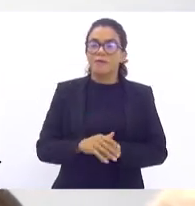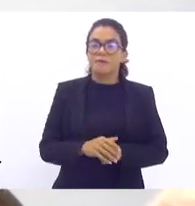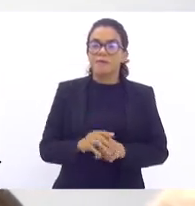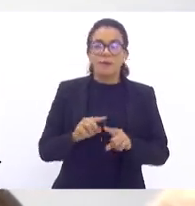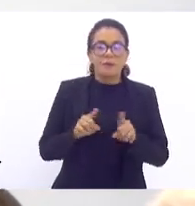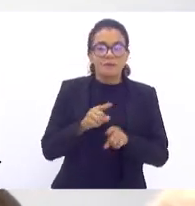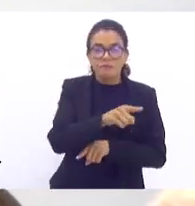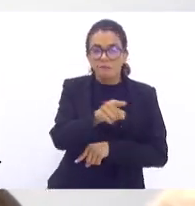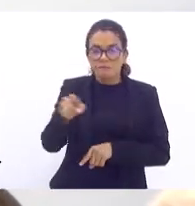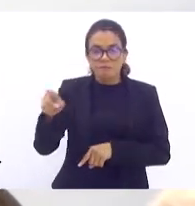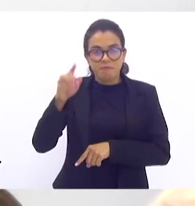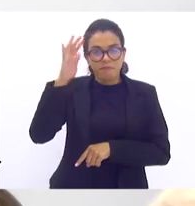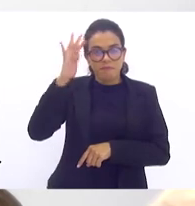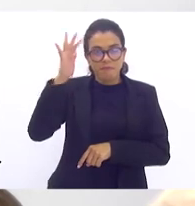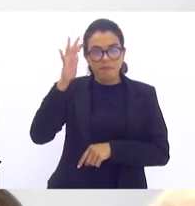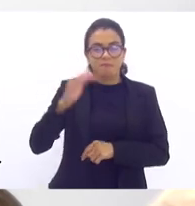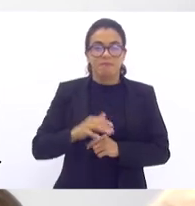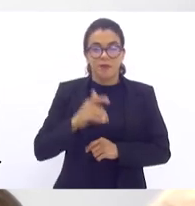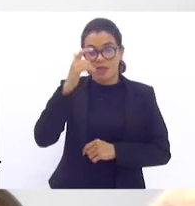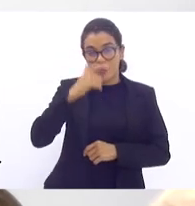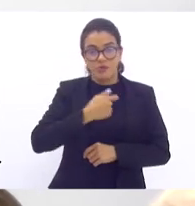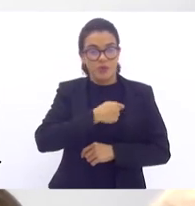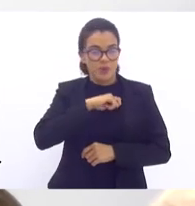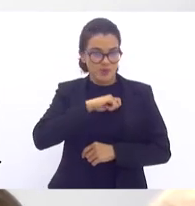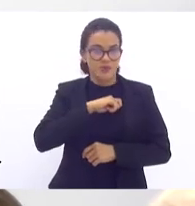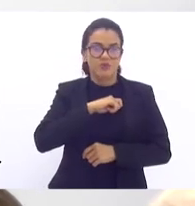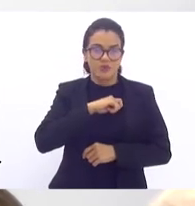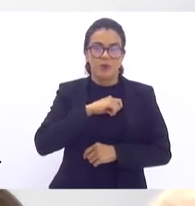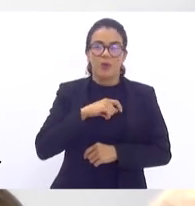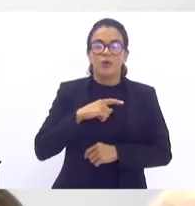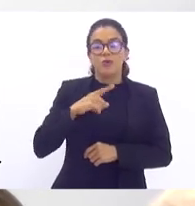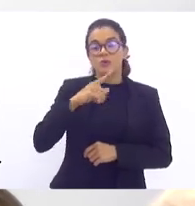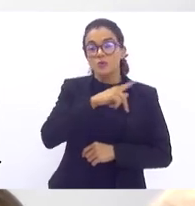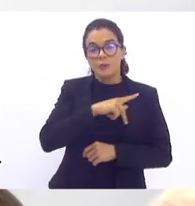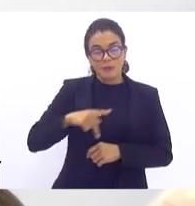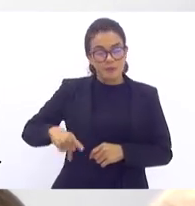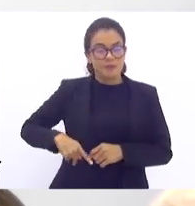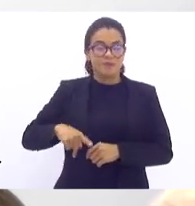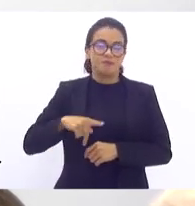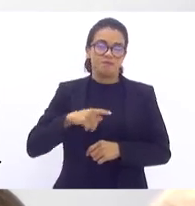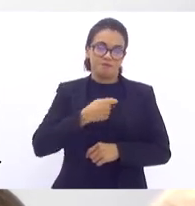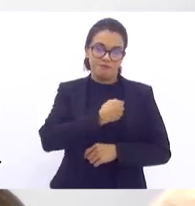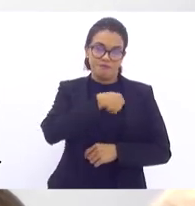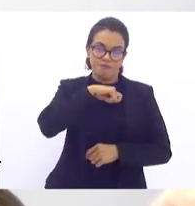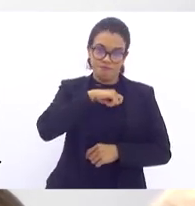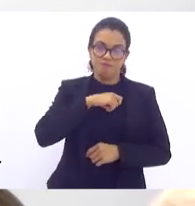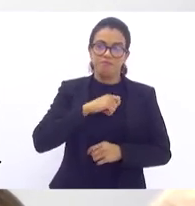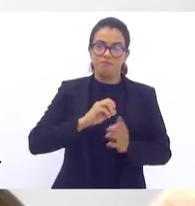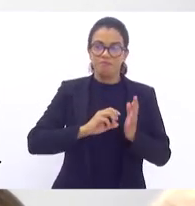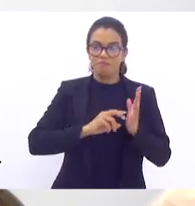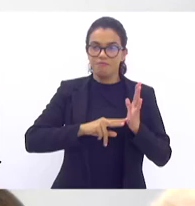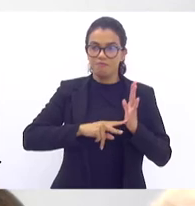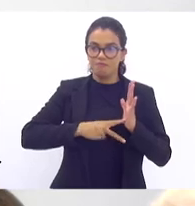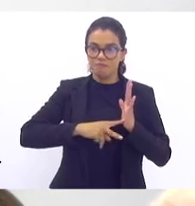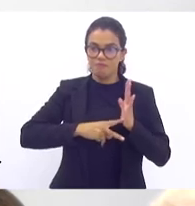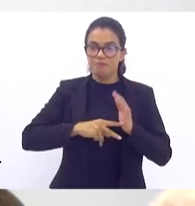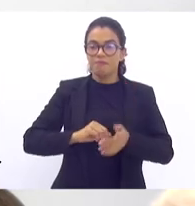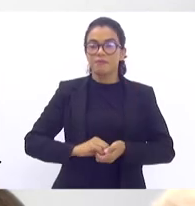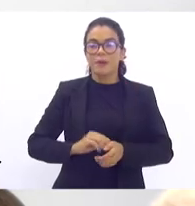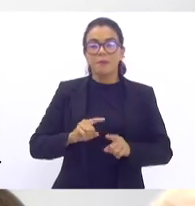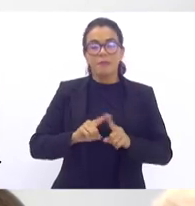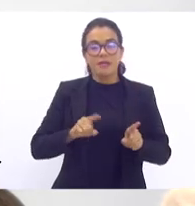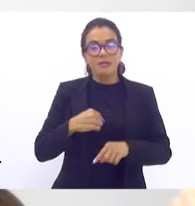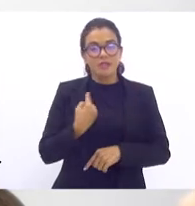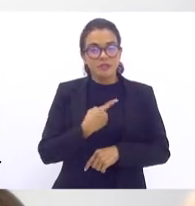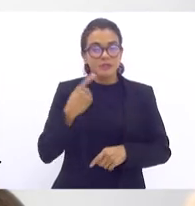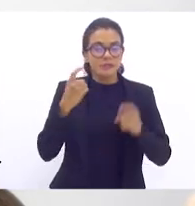para vocês terem ideia eu sou fiscal sou presente Sindicato dos auditores fiscais não sou afeto a hora da Saúde mas a gente